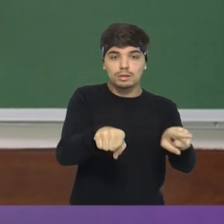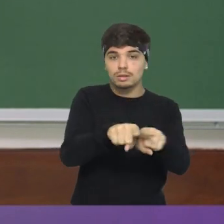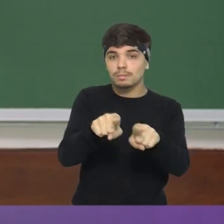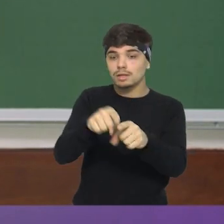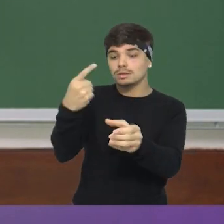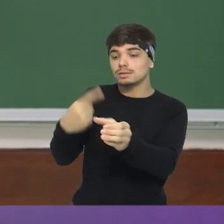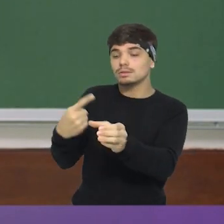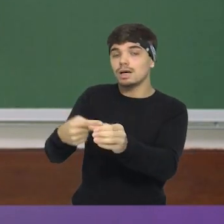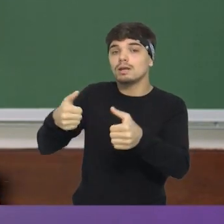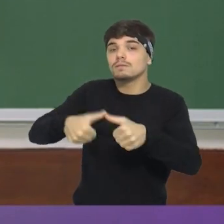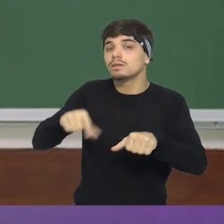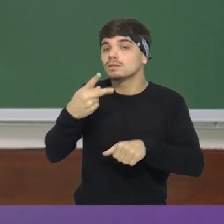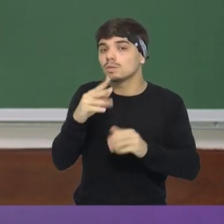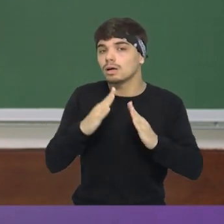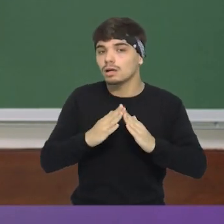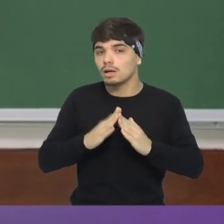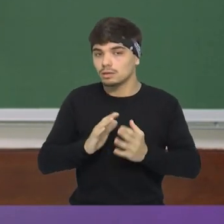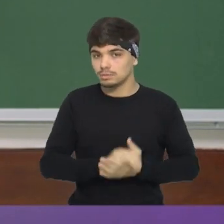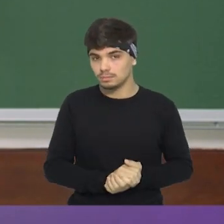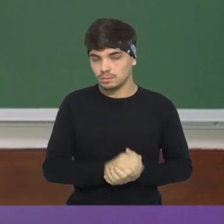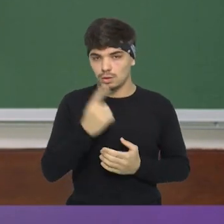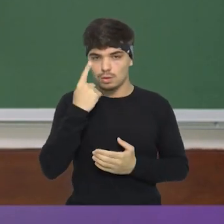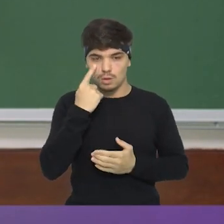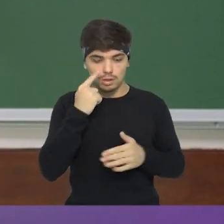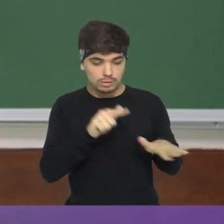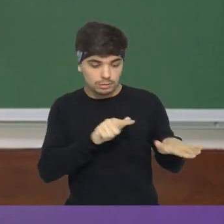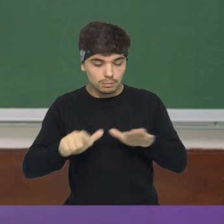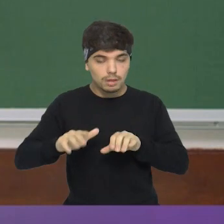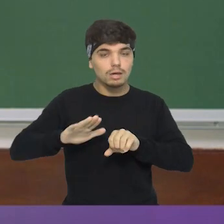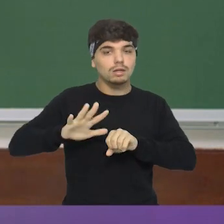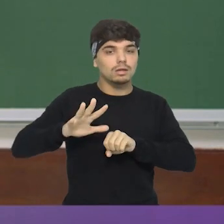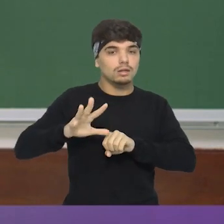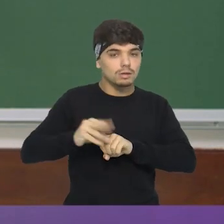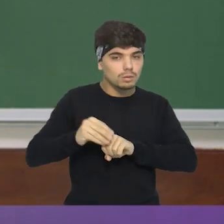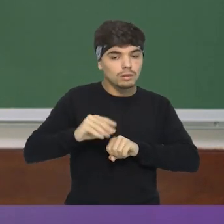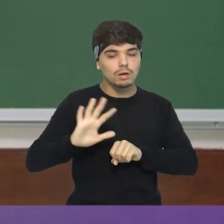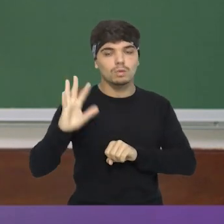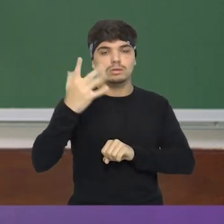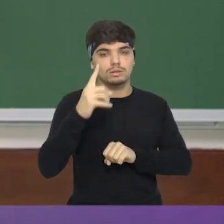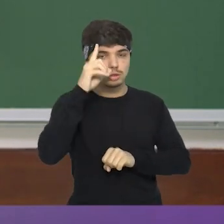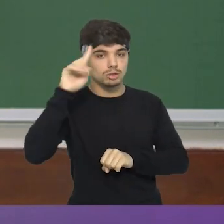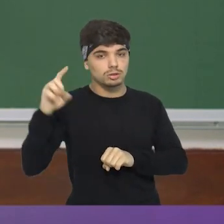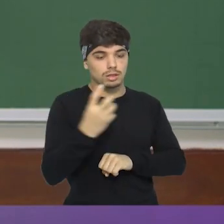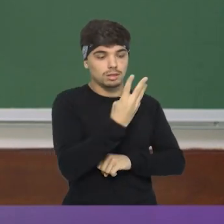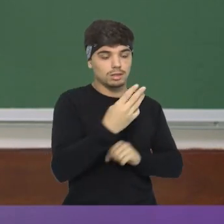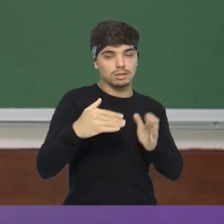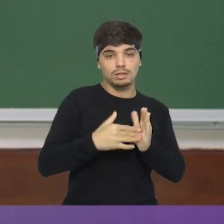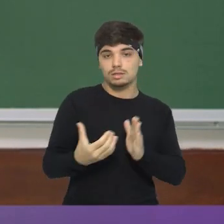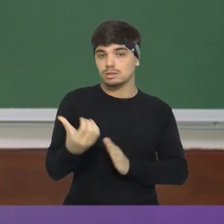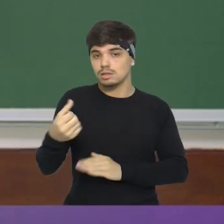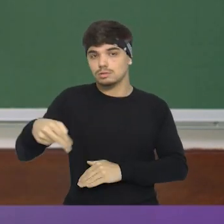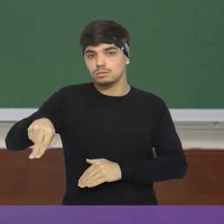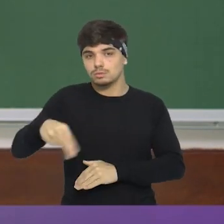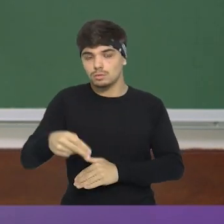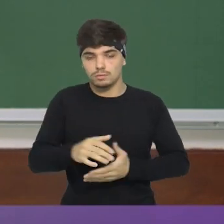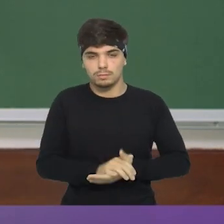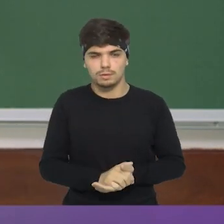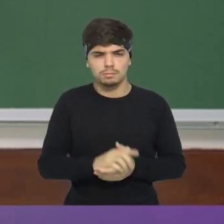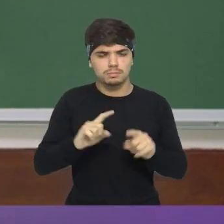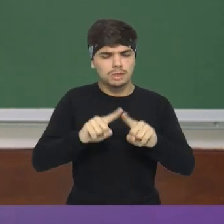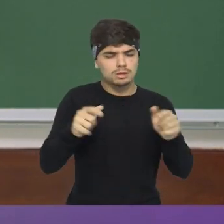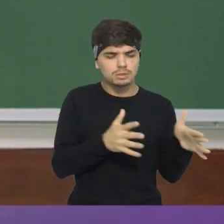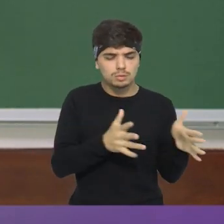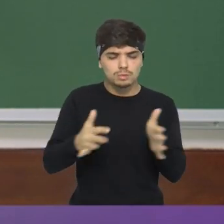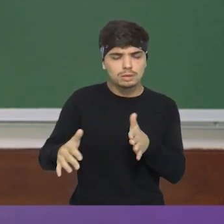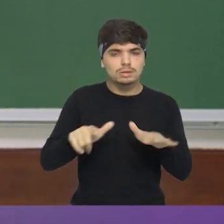Paraná sem sair de casa. A semana acontecerá do dia 3 ao dia 6 de novembro.